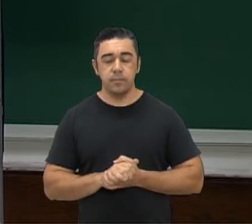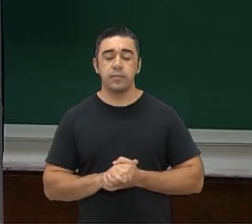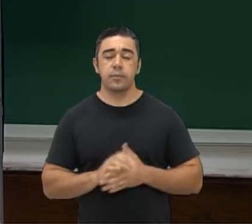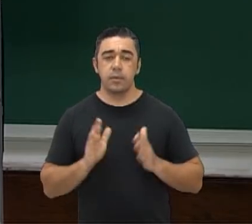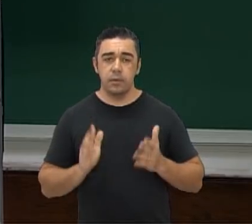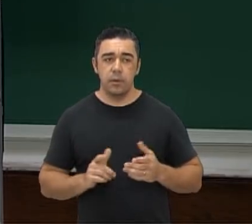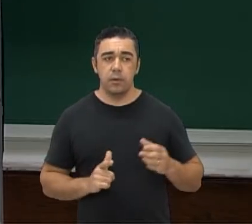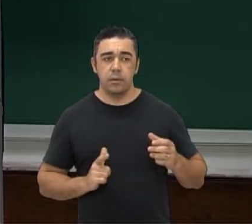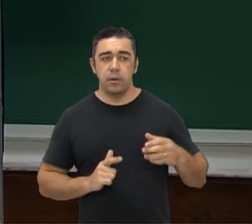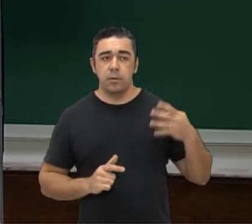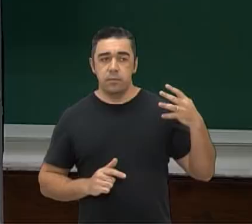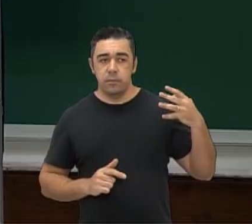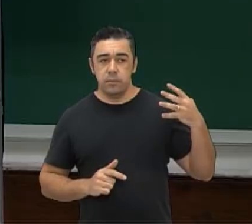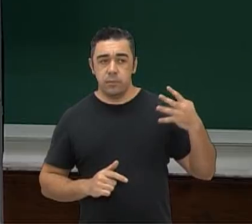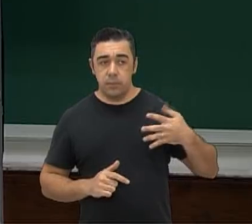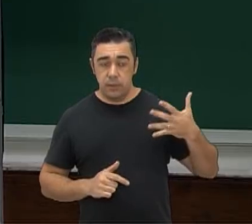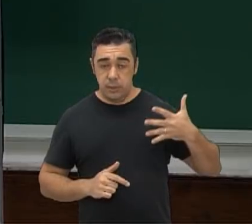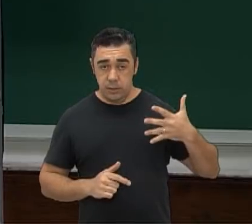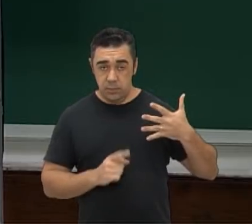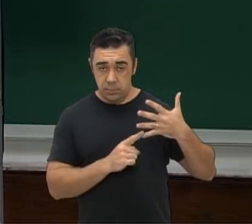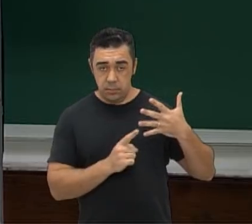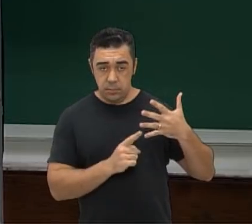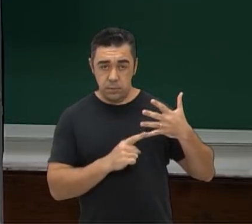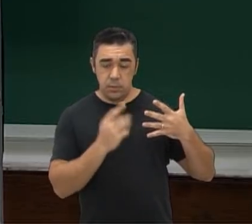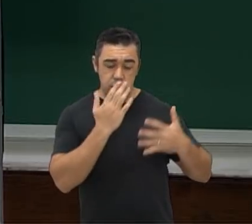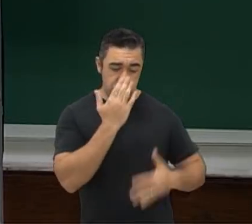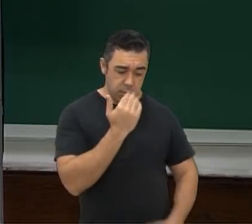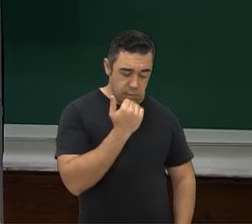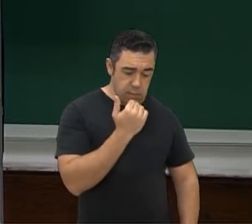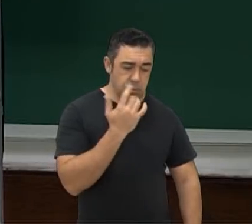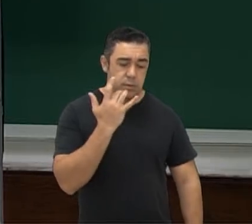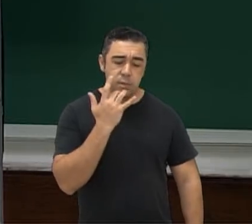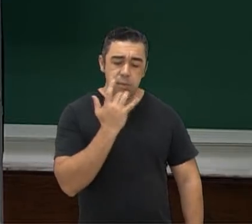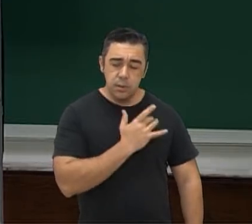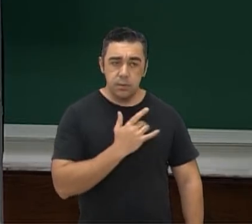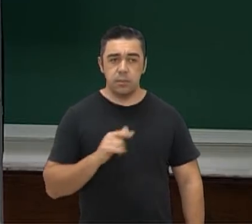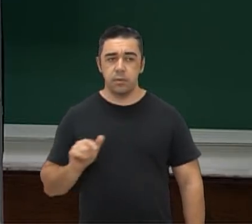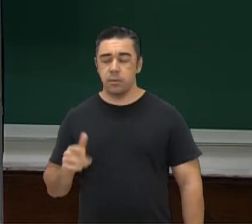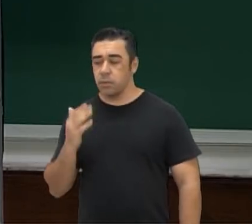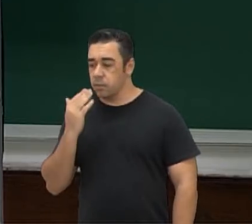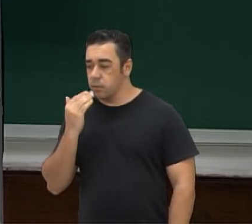E jantar delicioso, refeição deliciosa. Percebam que